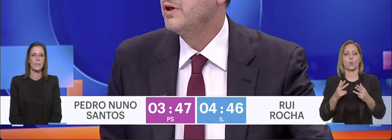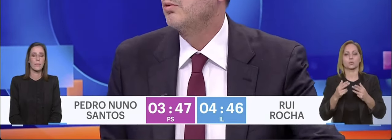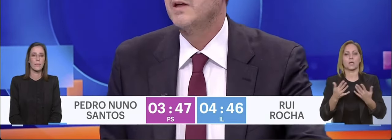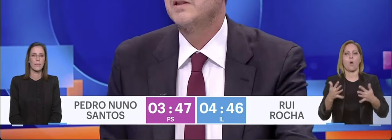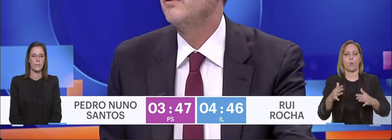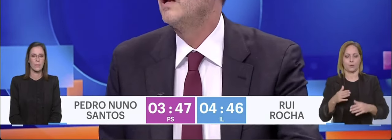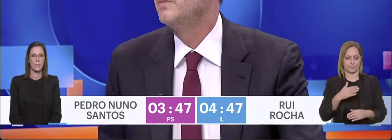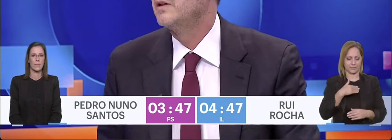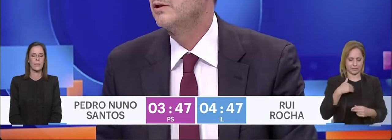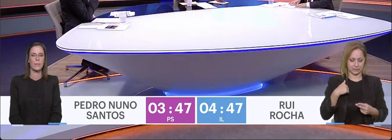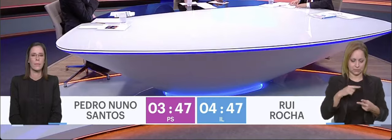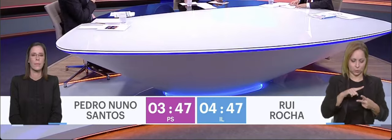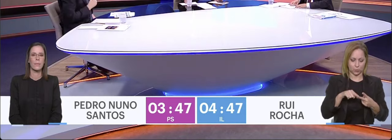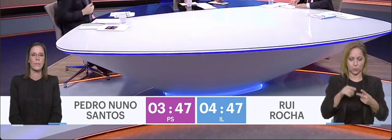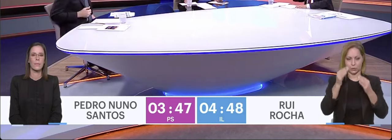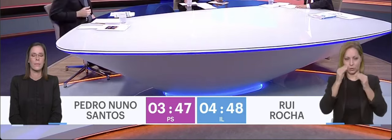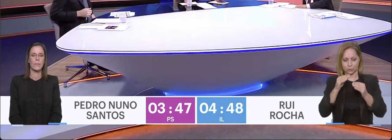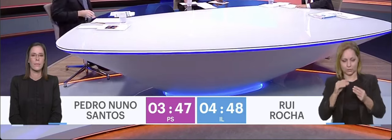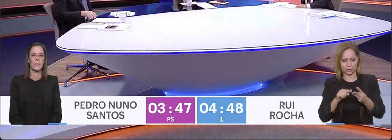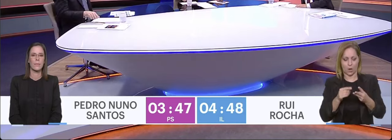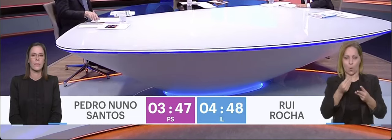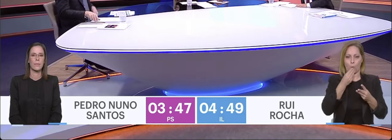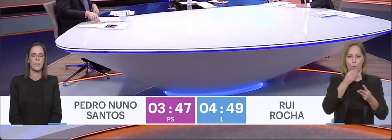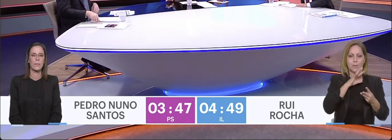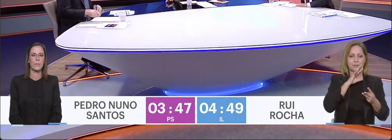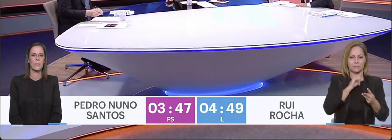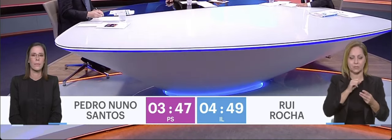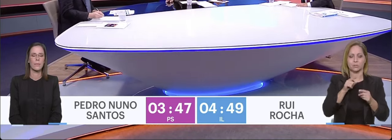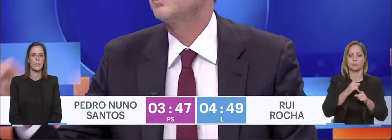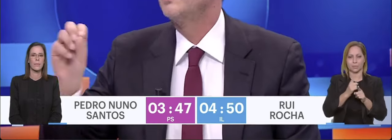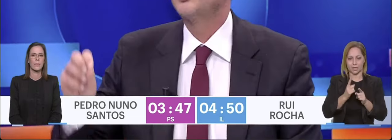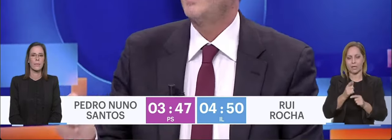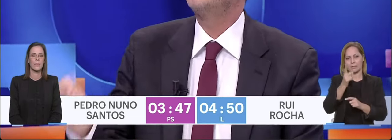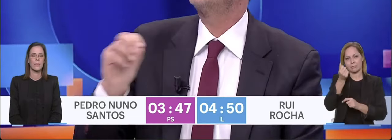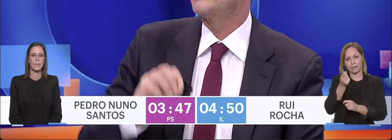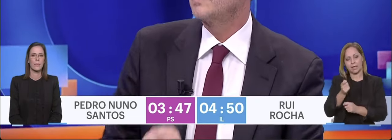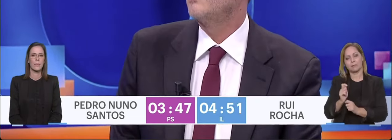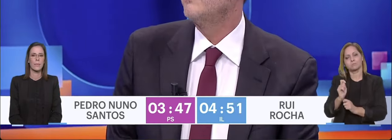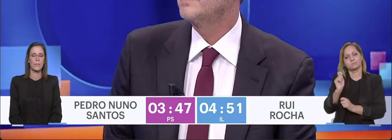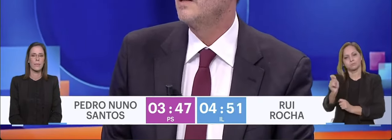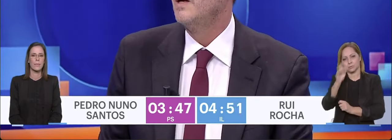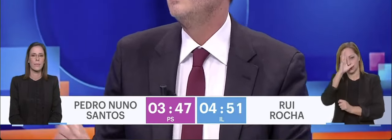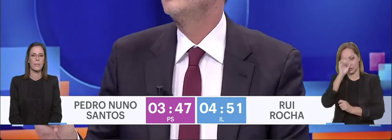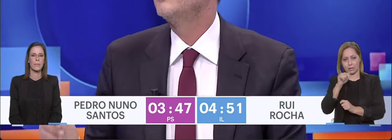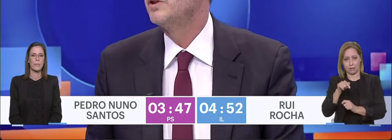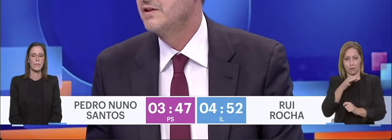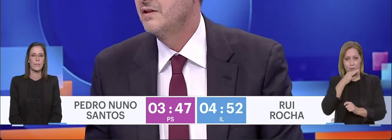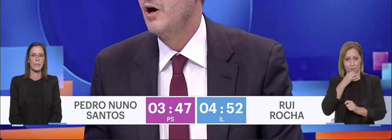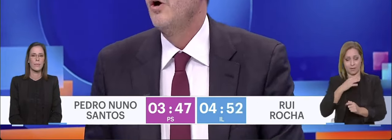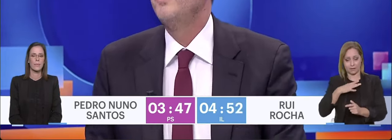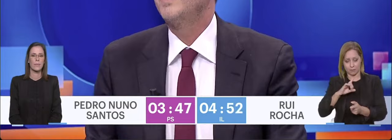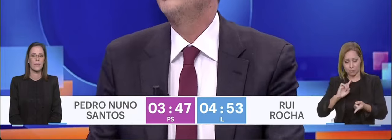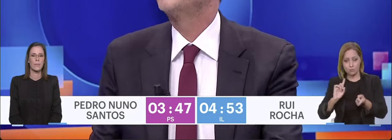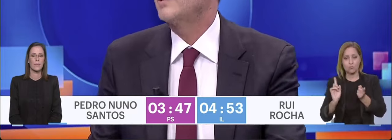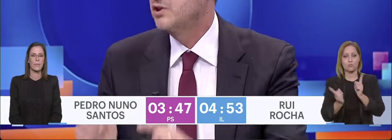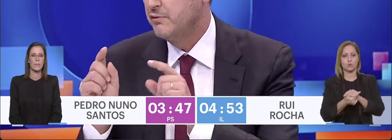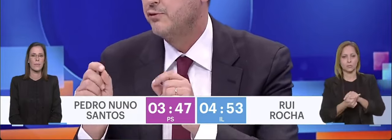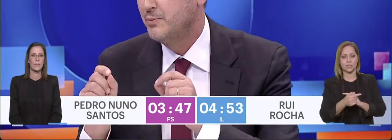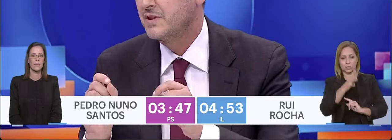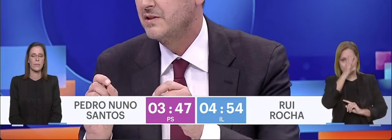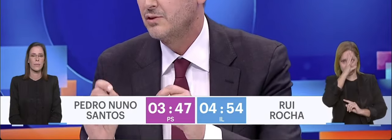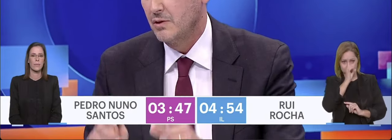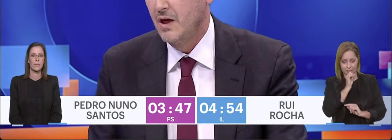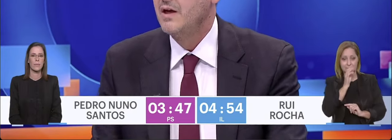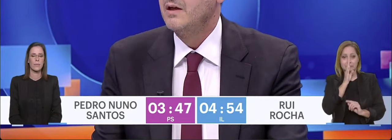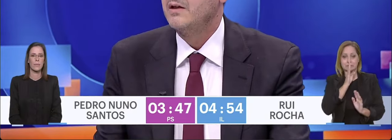na saúde na educação na alimentação dos seus filhos para alimentar um estado ineficiente depois nós queremos alterar essa conversa e queremos dizer onde é que o estado